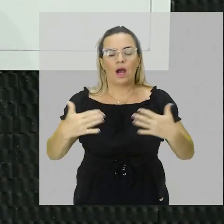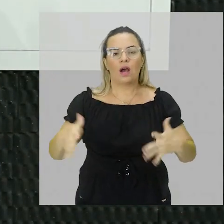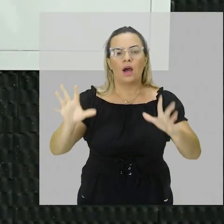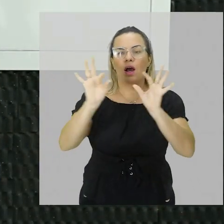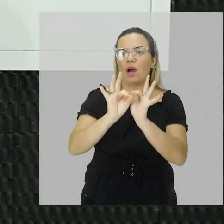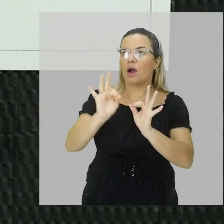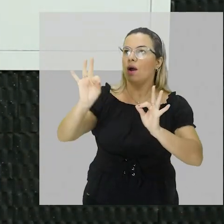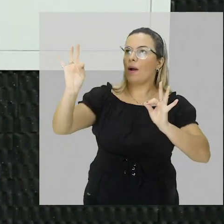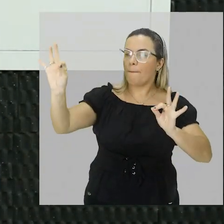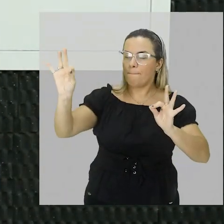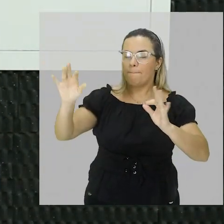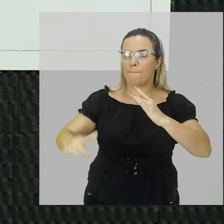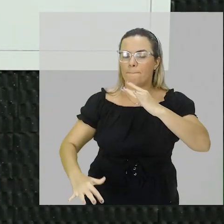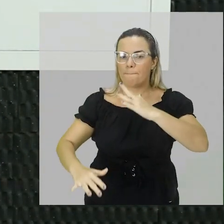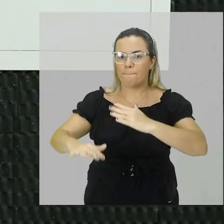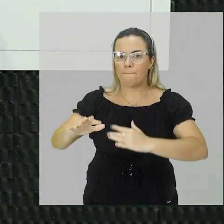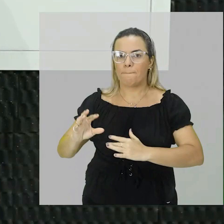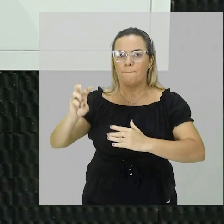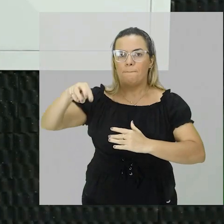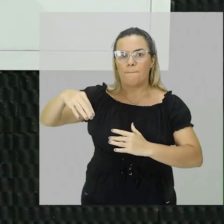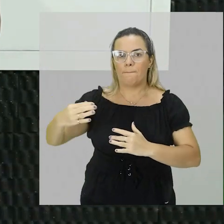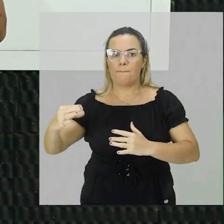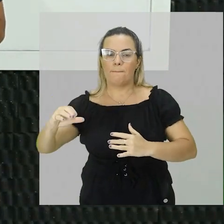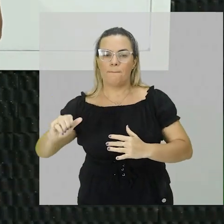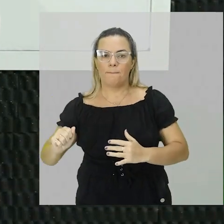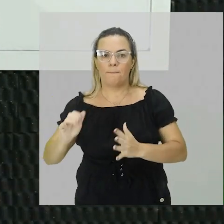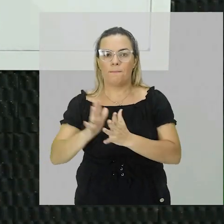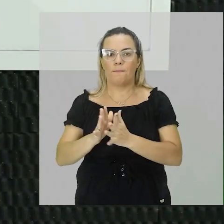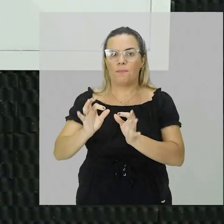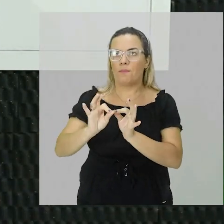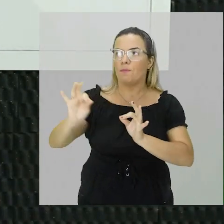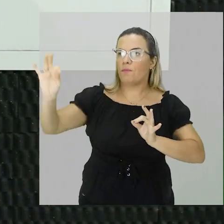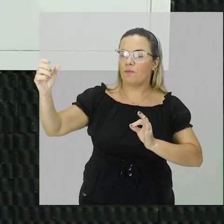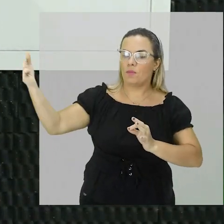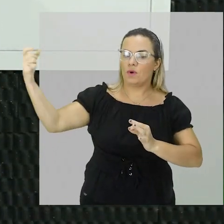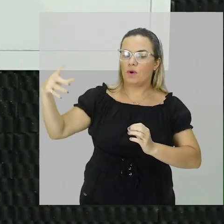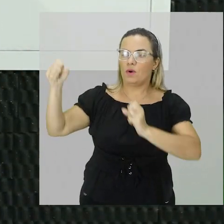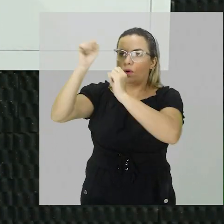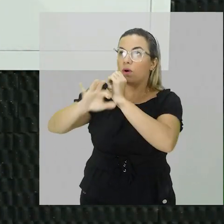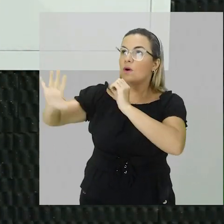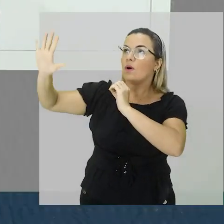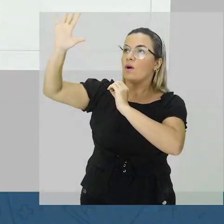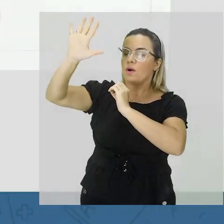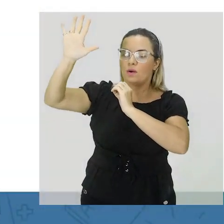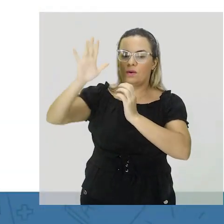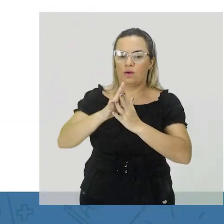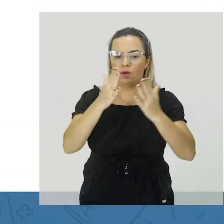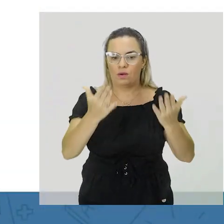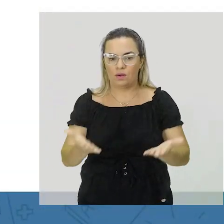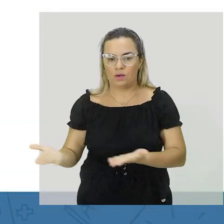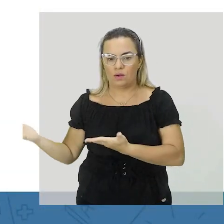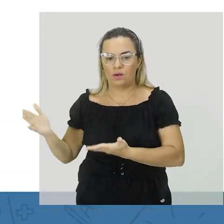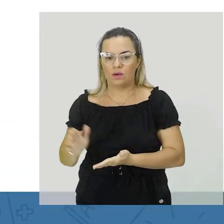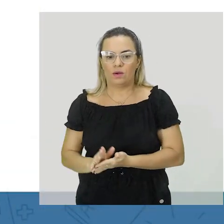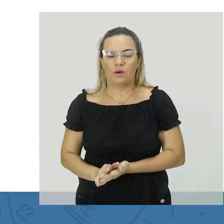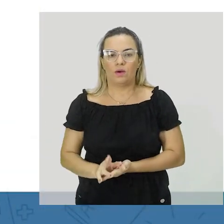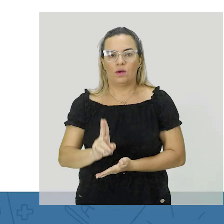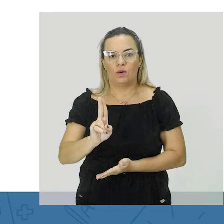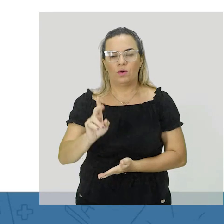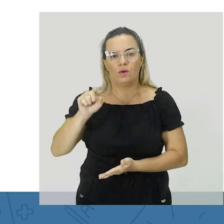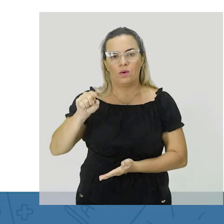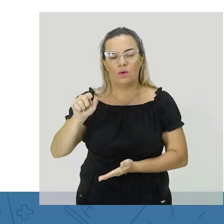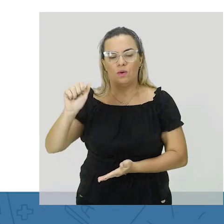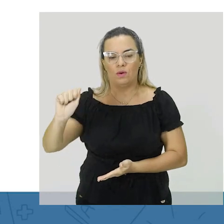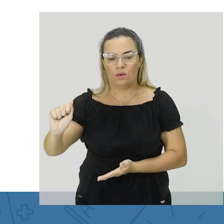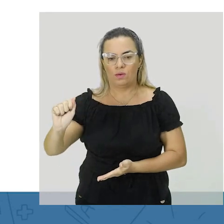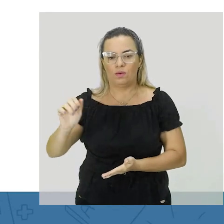Sol, né? A segunda coluna que vocês estão vendo aí, né? Em unidades astronômicas. Então esse UA é o que nós chamamos de unidades astronômicas,